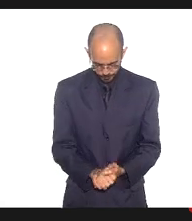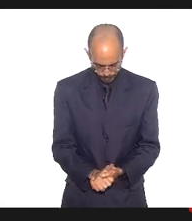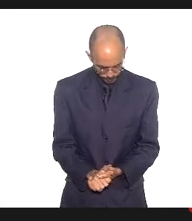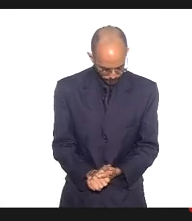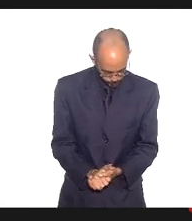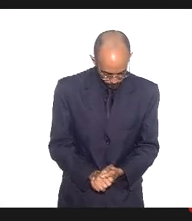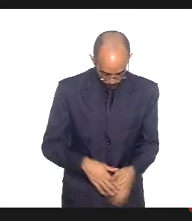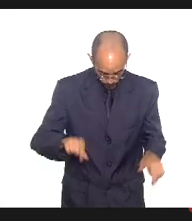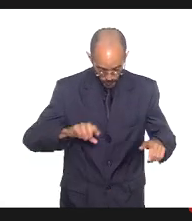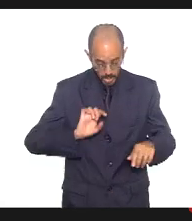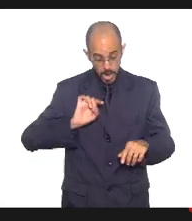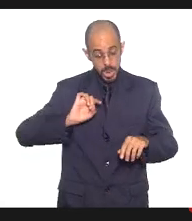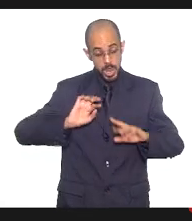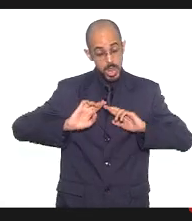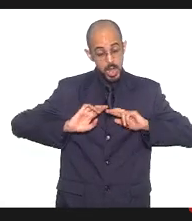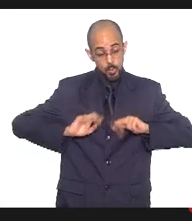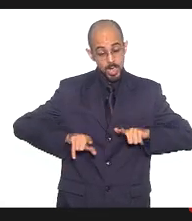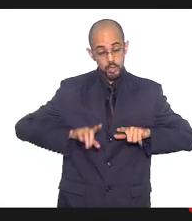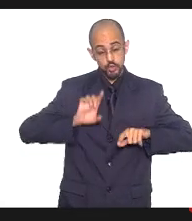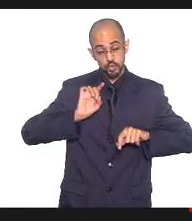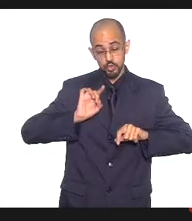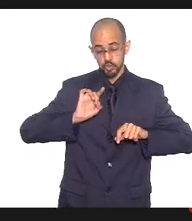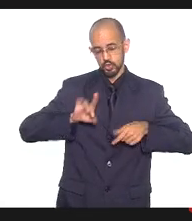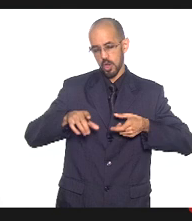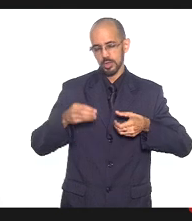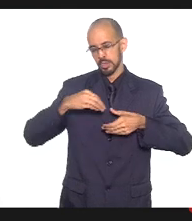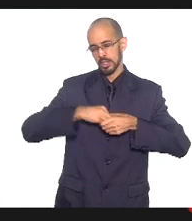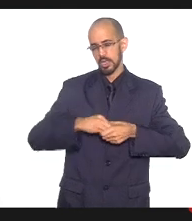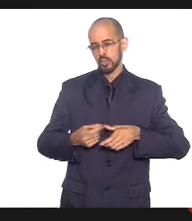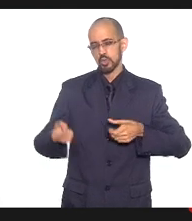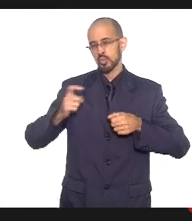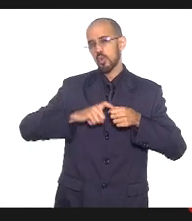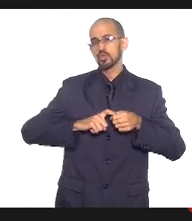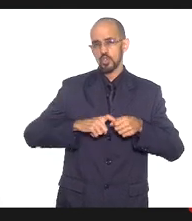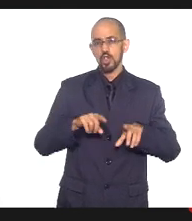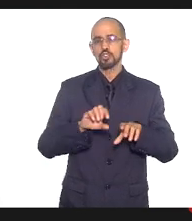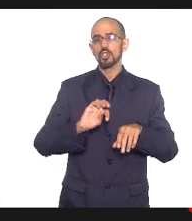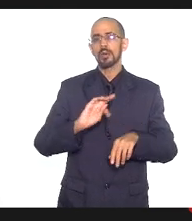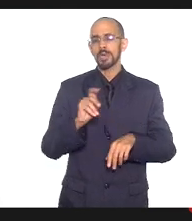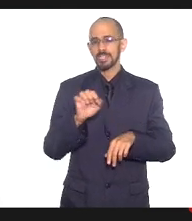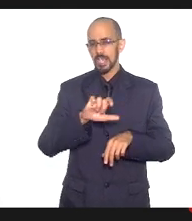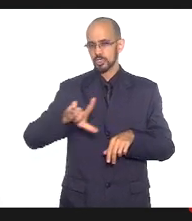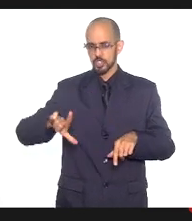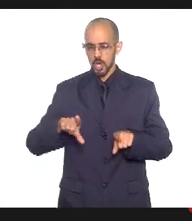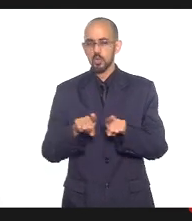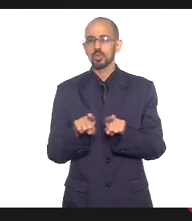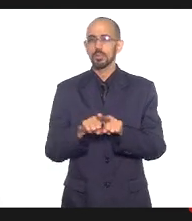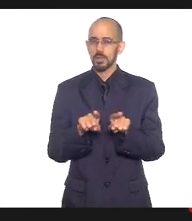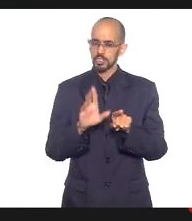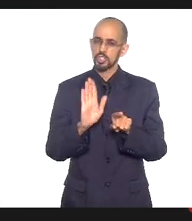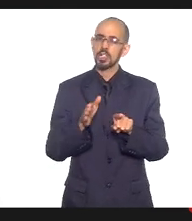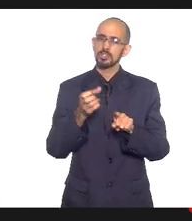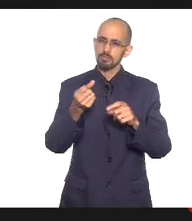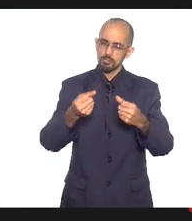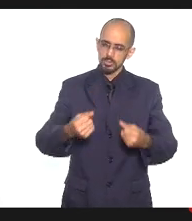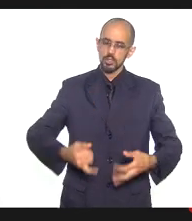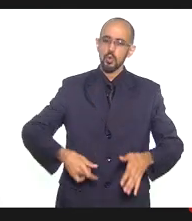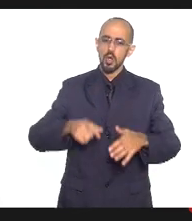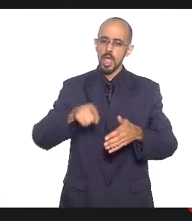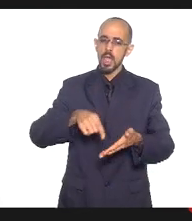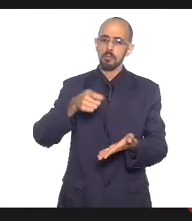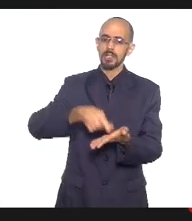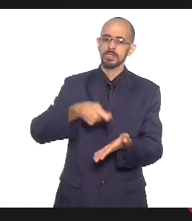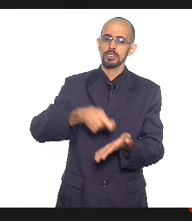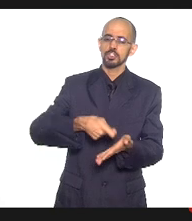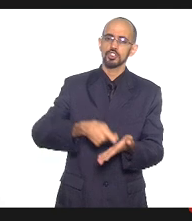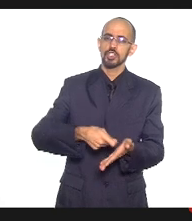Isso não só está presente no contrato de consórcio, como também, como a Shell já fez bem essa referência, é uma obrigação, uma exigência, decorre inclusive